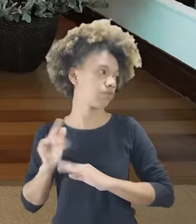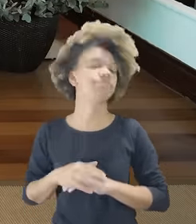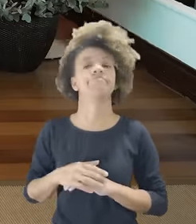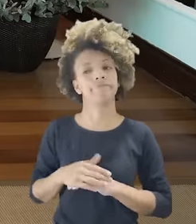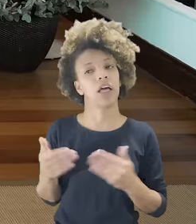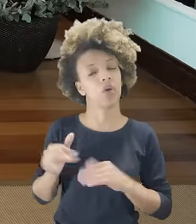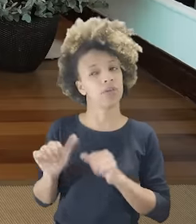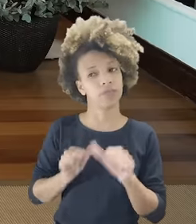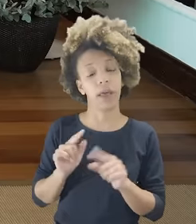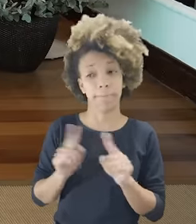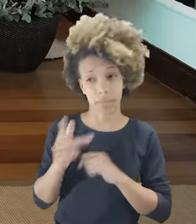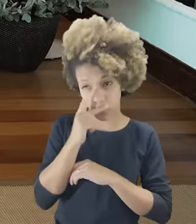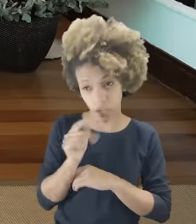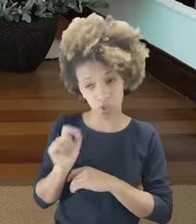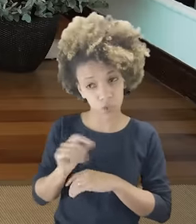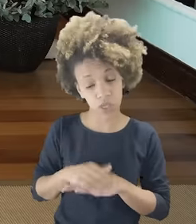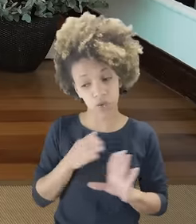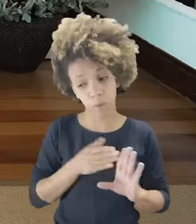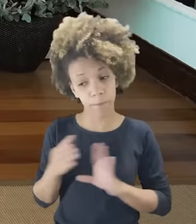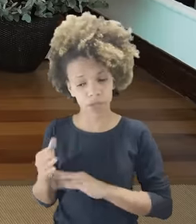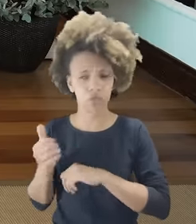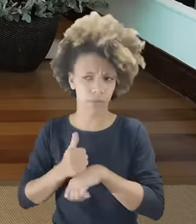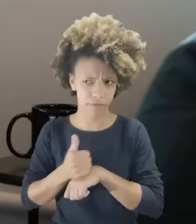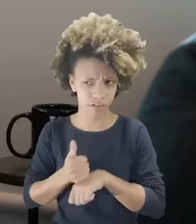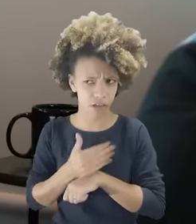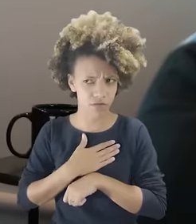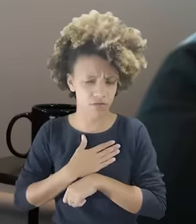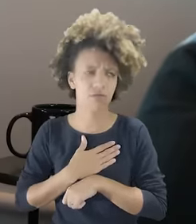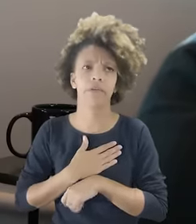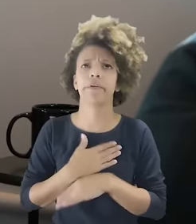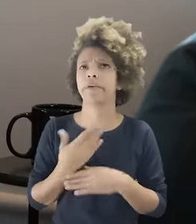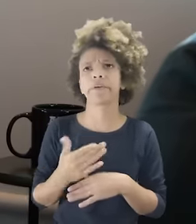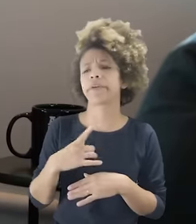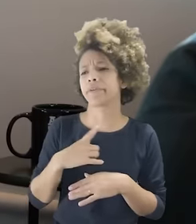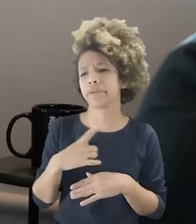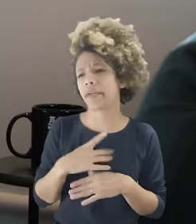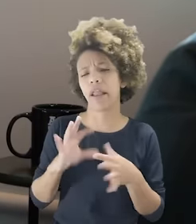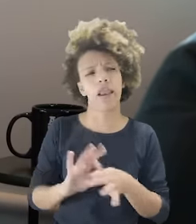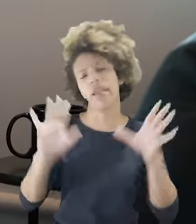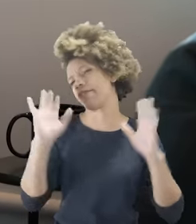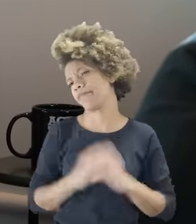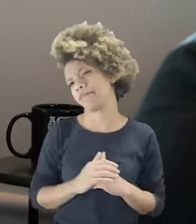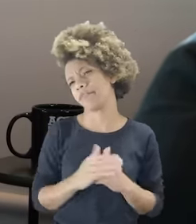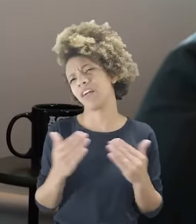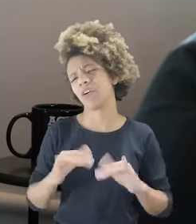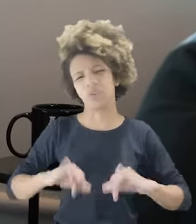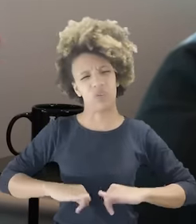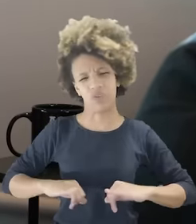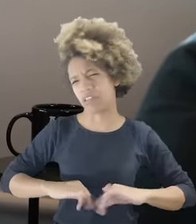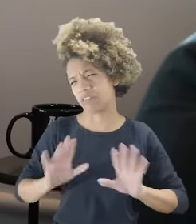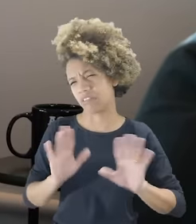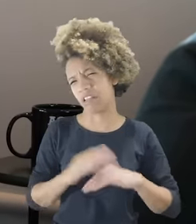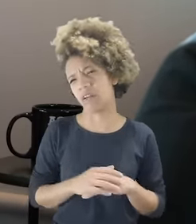e às vezes agora eu acho que eu tô no momento da minha carreira sabe que a gente vive ai agora vamos contratar assessor de